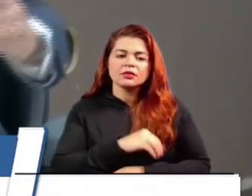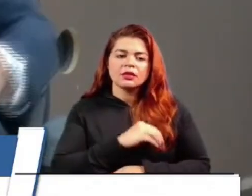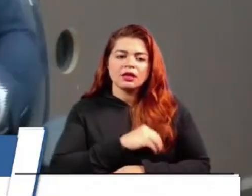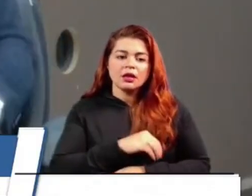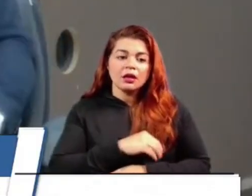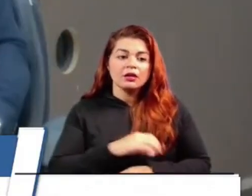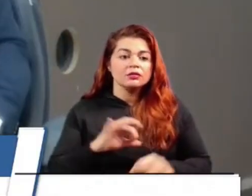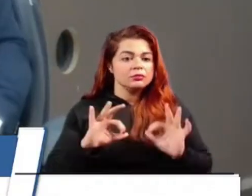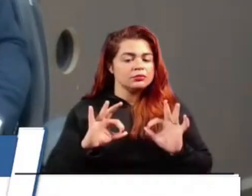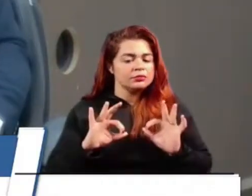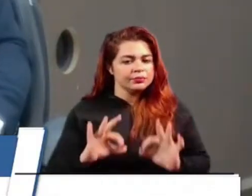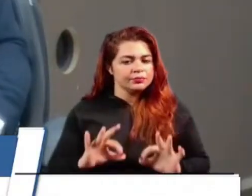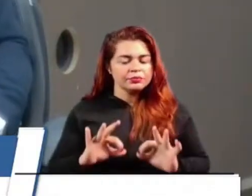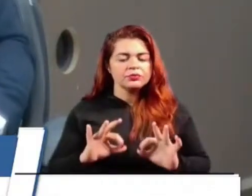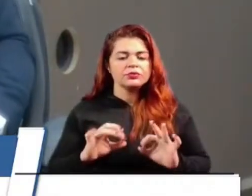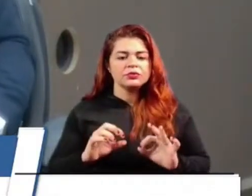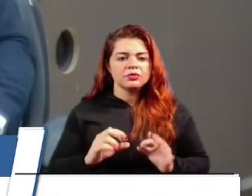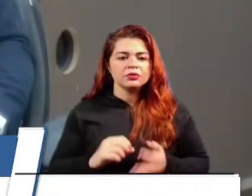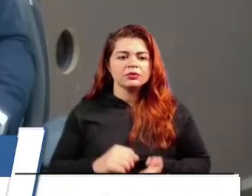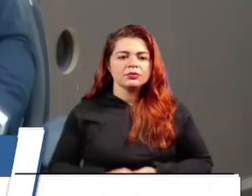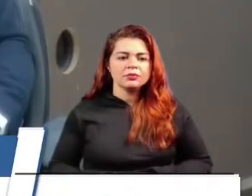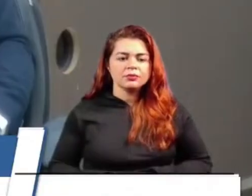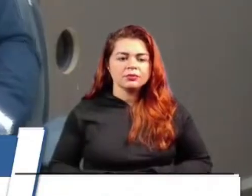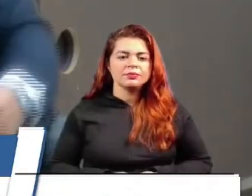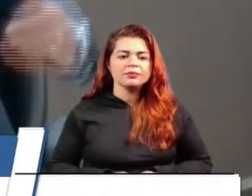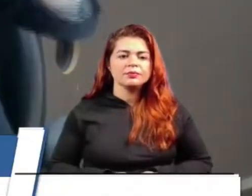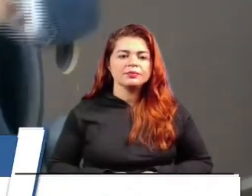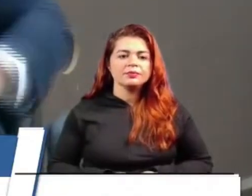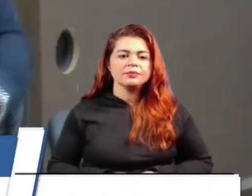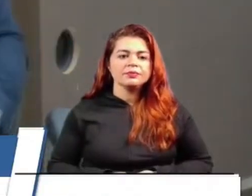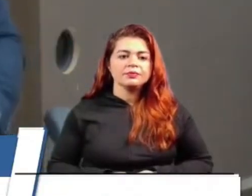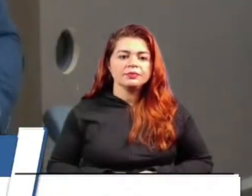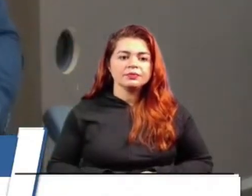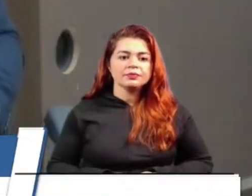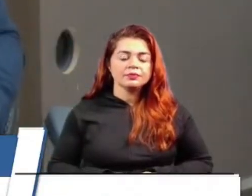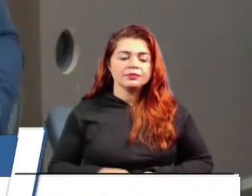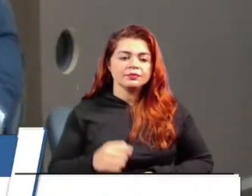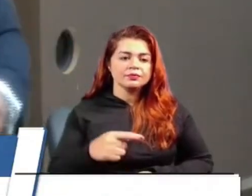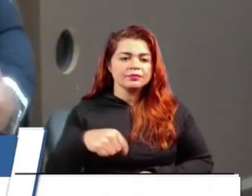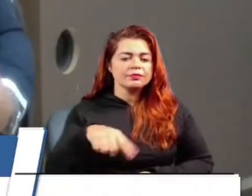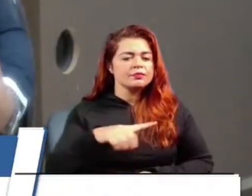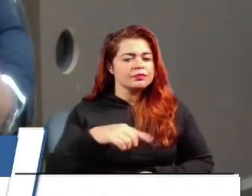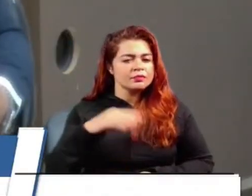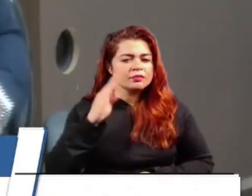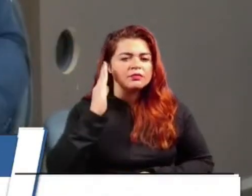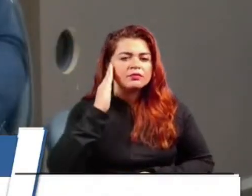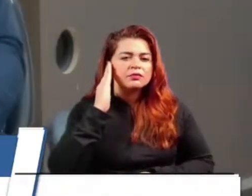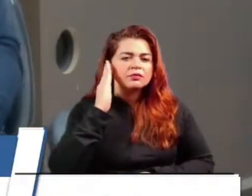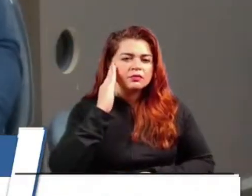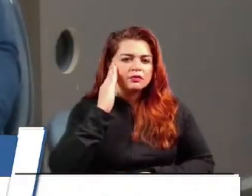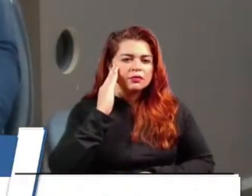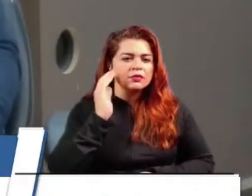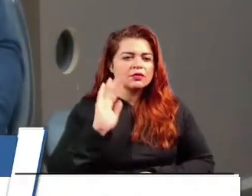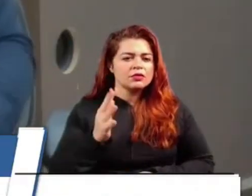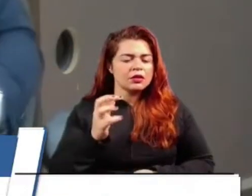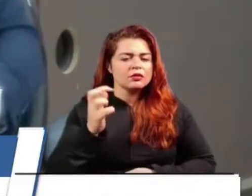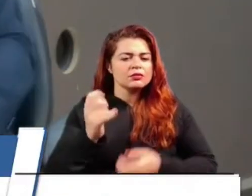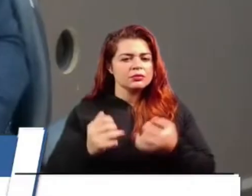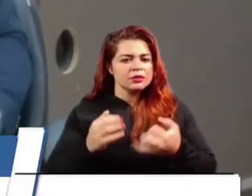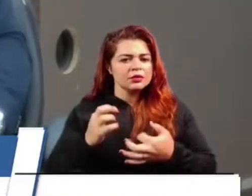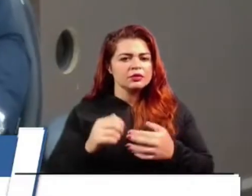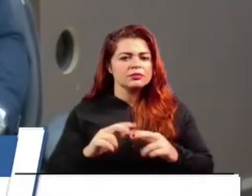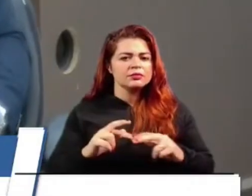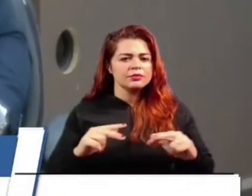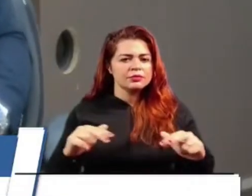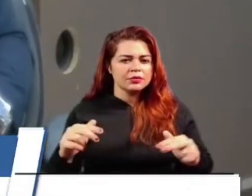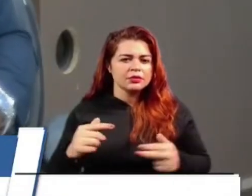justo e adequado para os servidores. Nós sabemos que, eu já falei várias vezes aqui, quando eu venho do segmento privado,